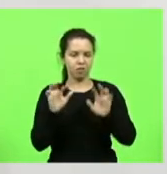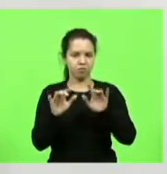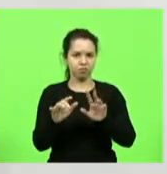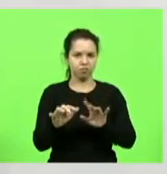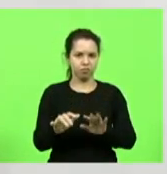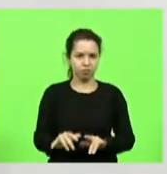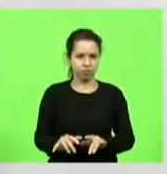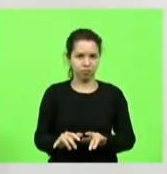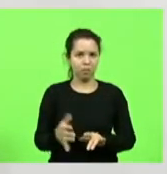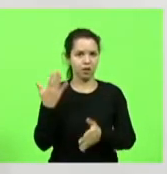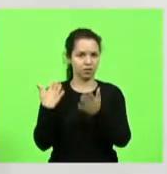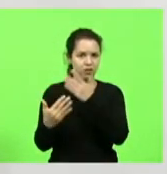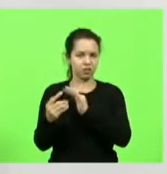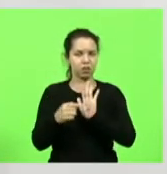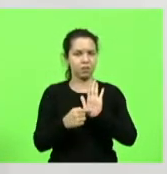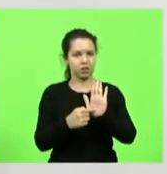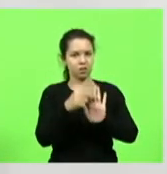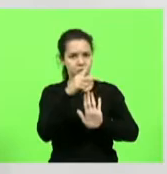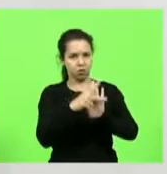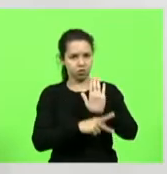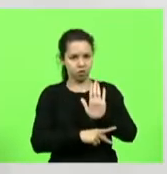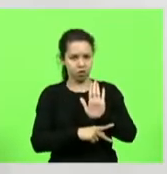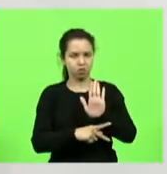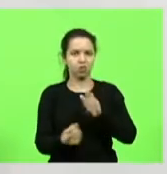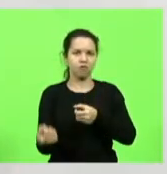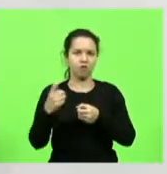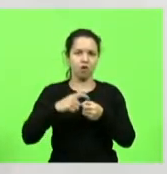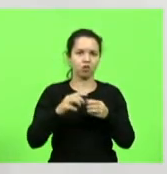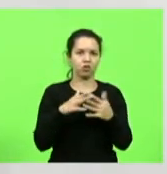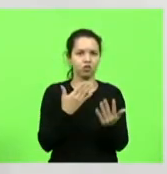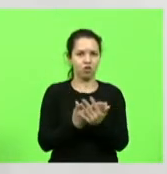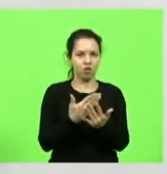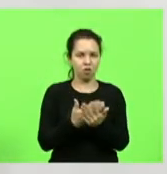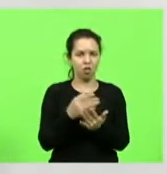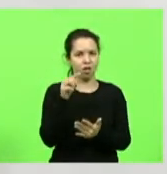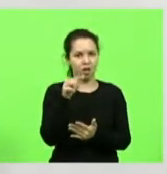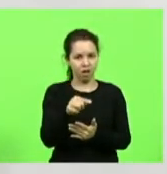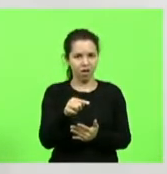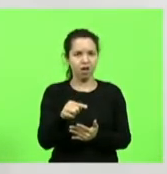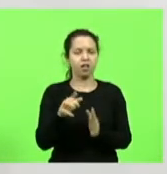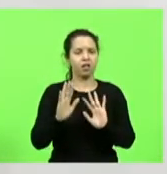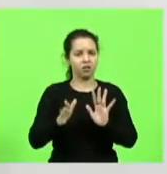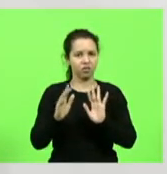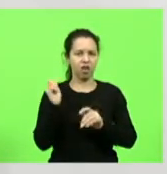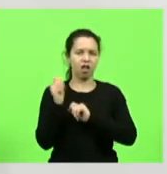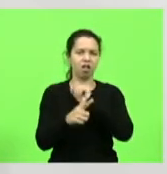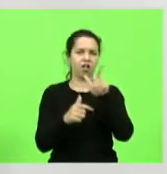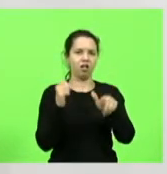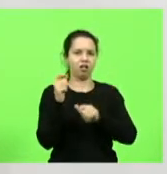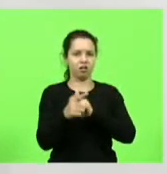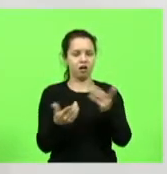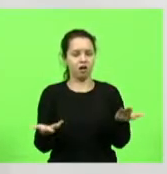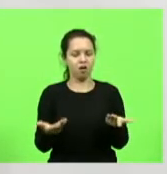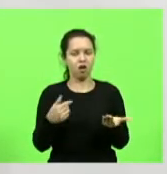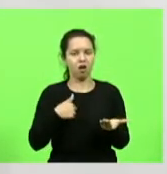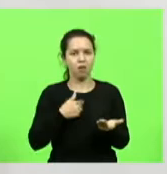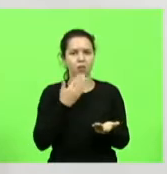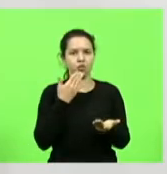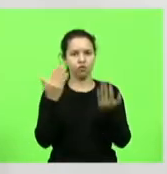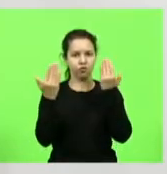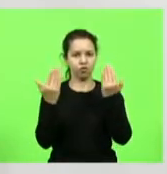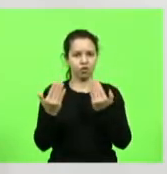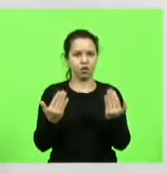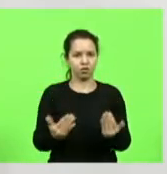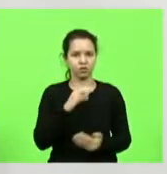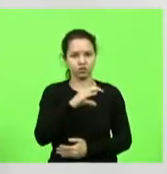projeto de volta às aulas. E agora, porque eu pedi vista na CCJ?